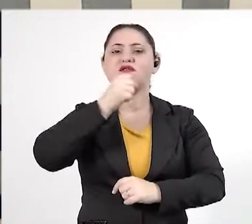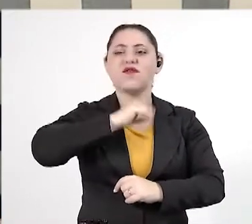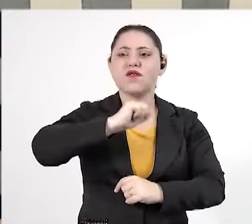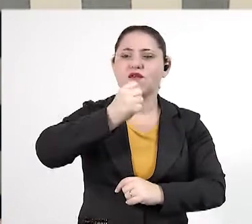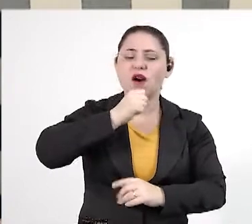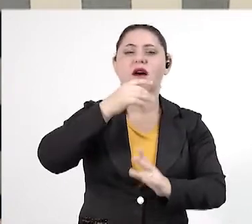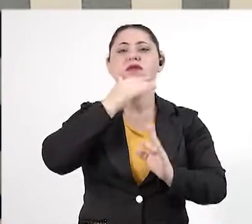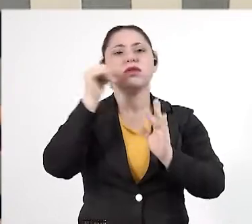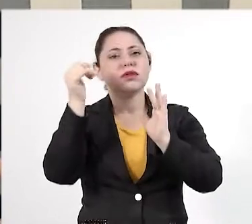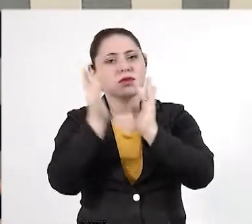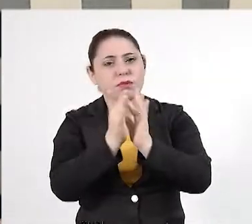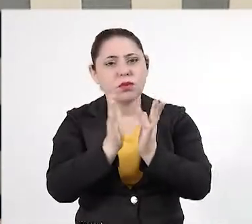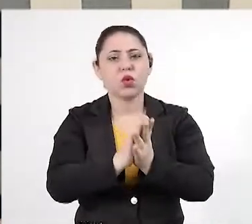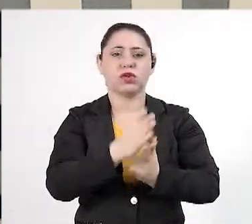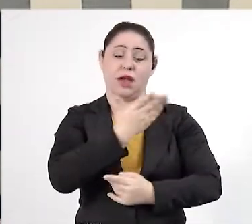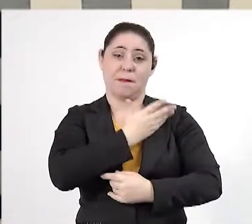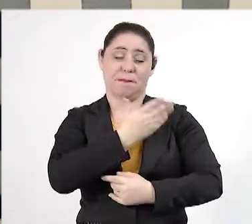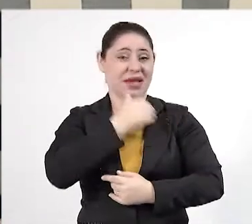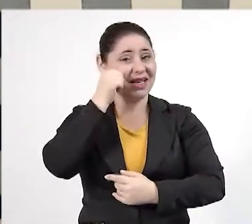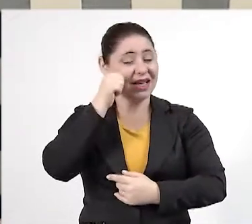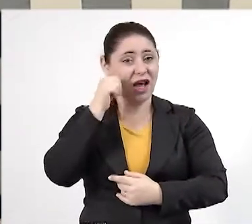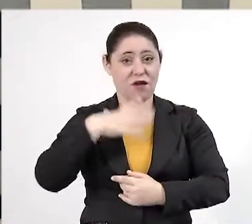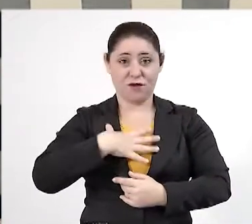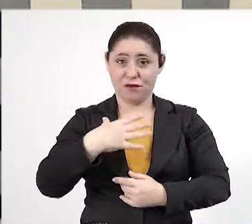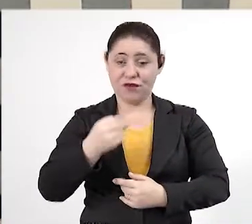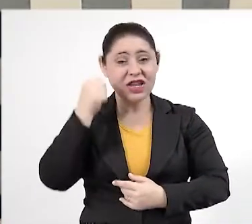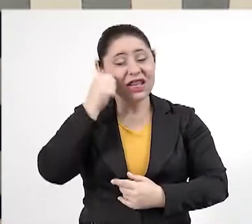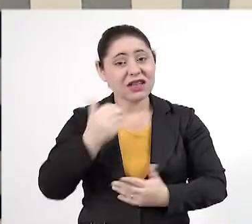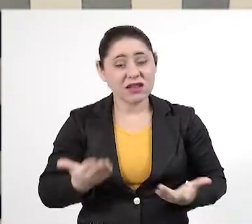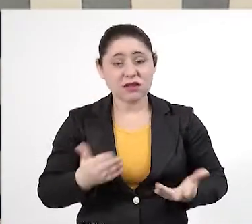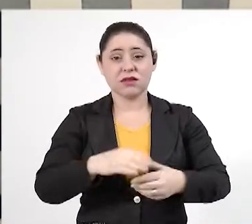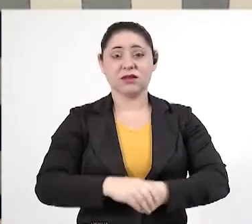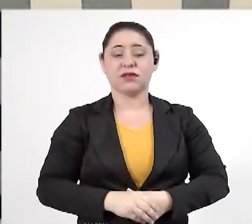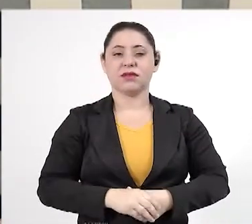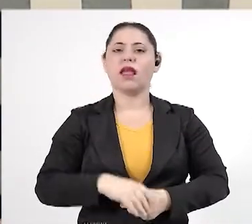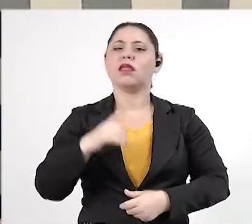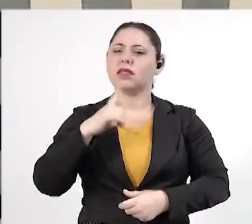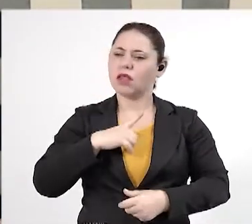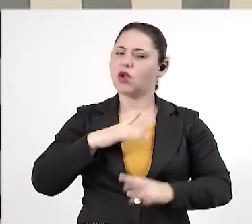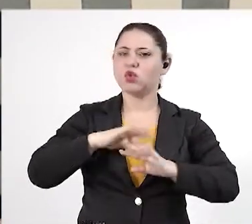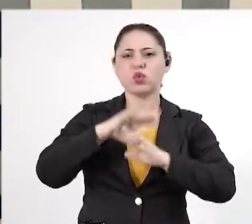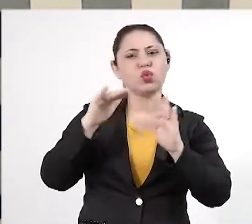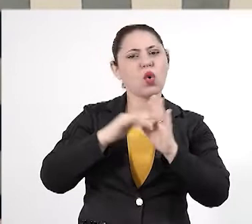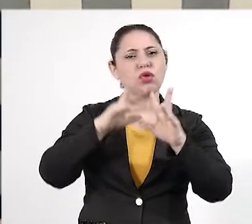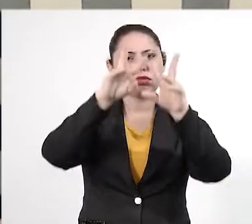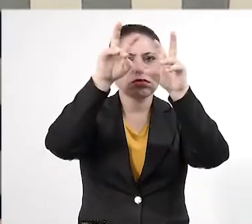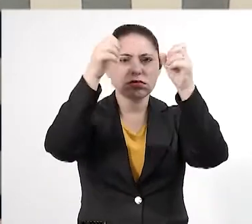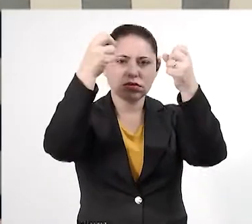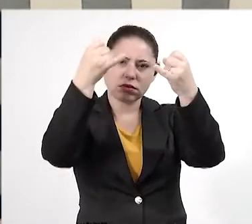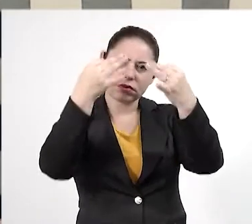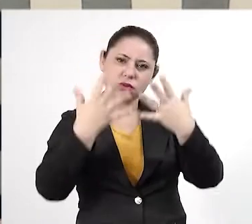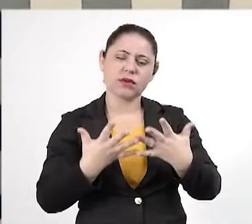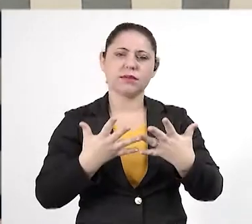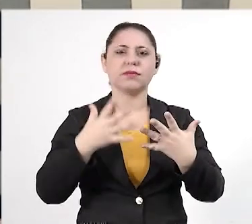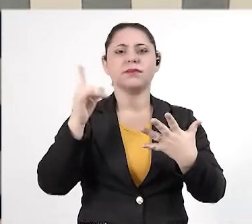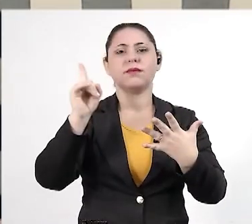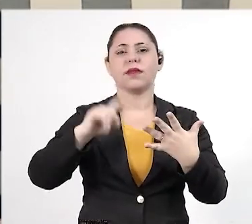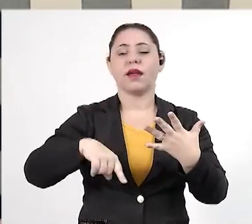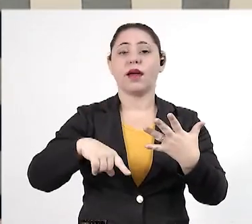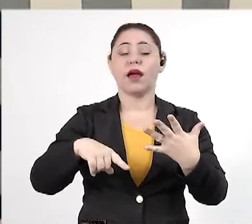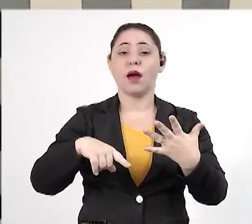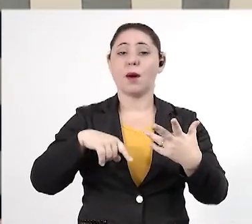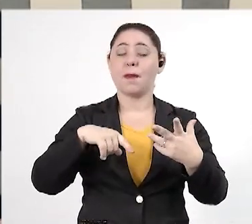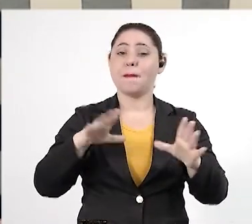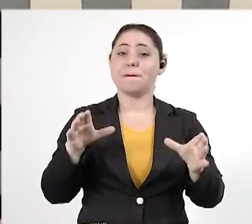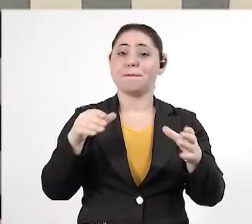têm avós, que têm esposas, que têm colegas, amigas, filhas, né? Tem toda essa questão também